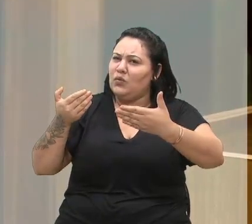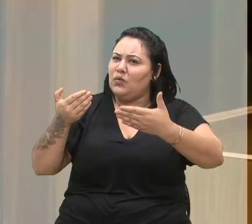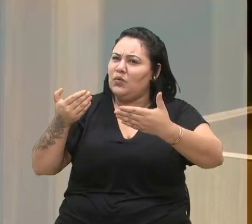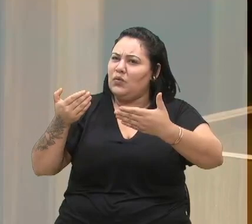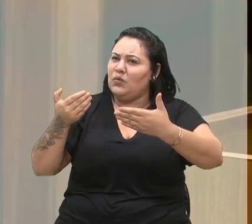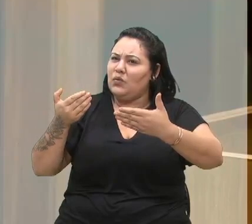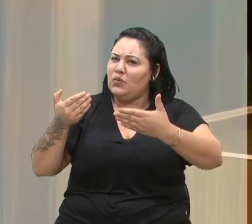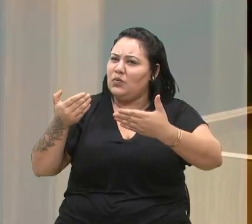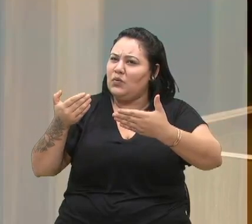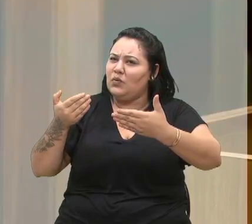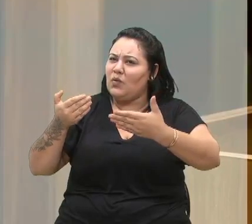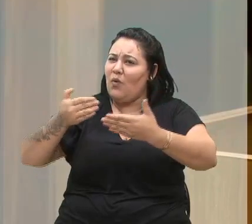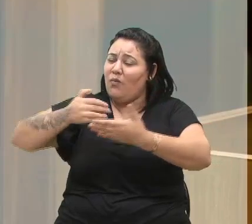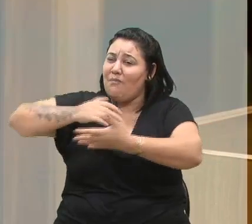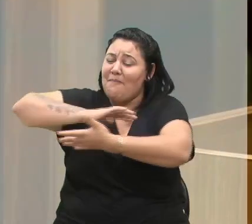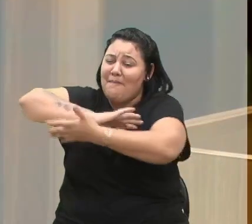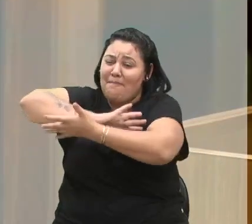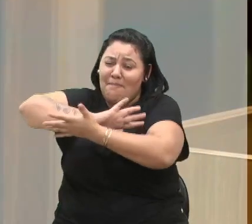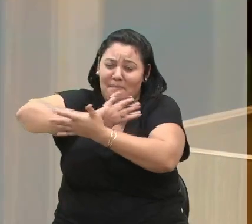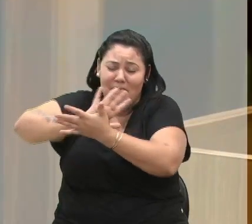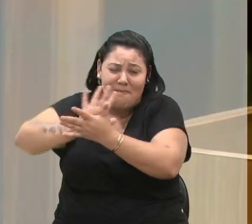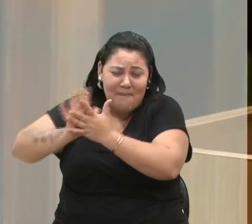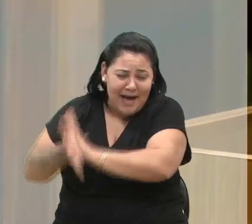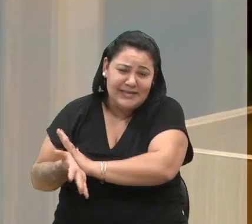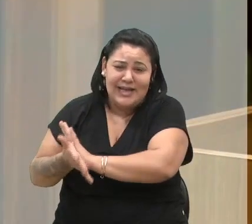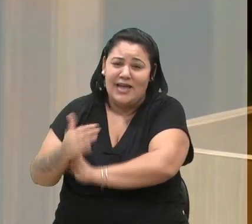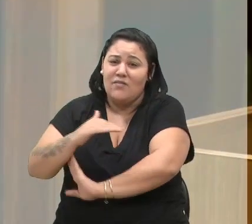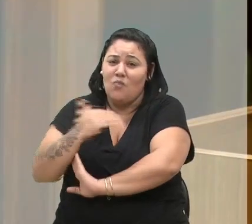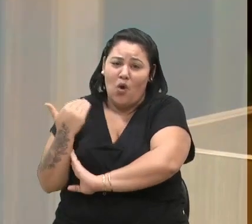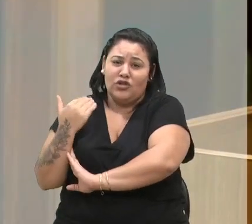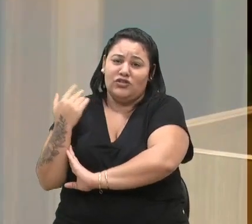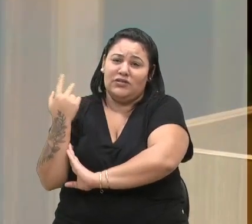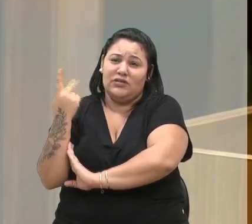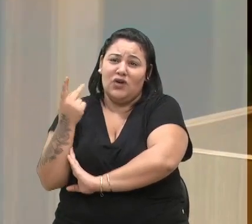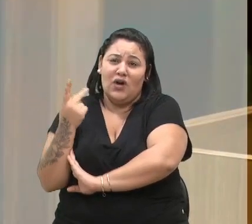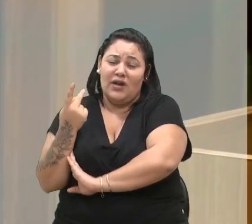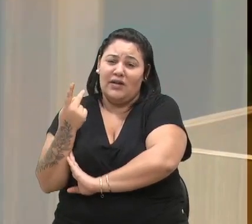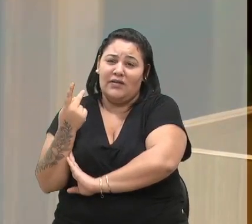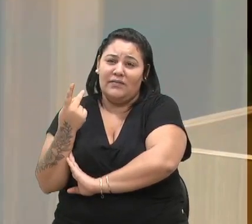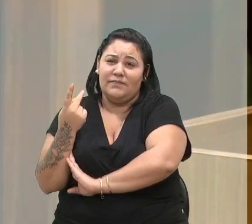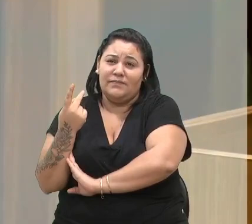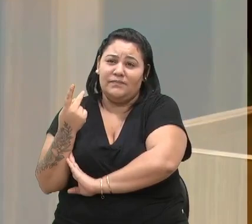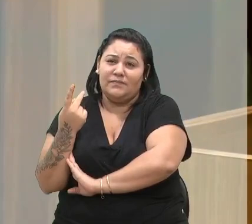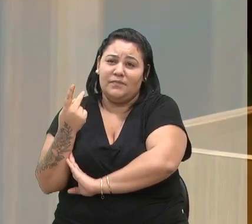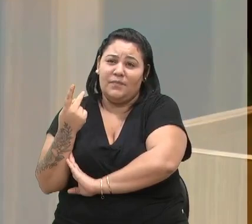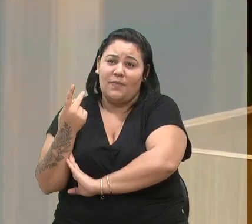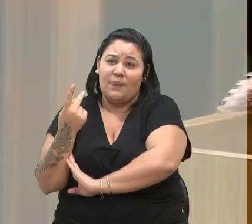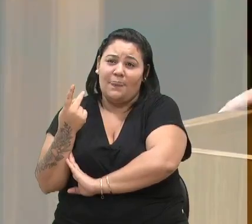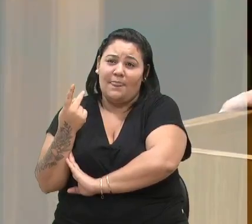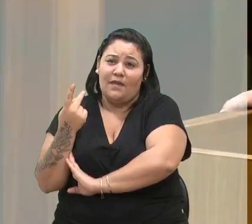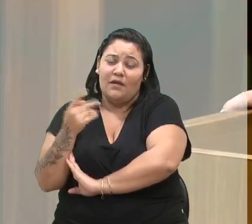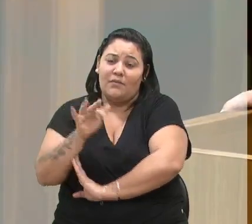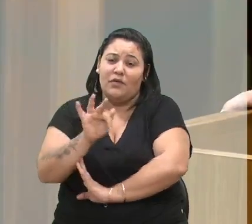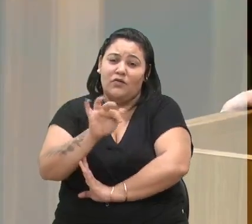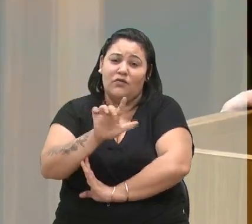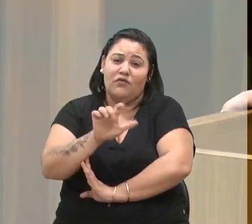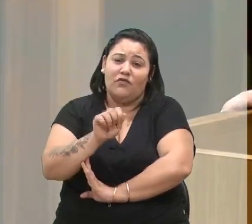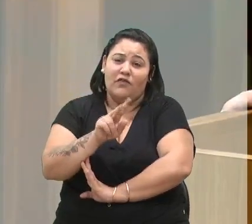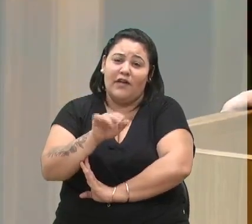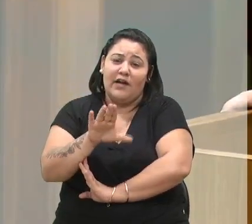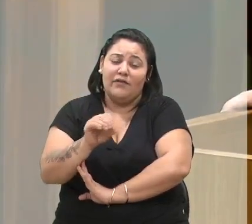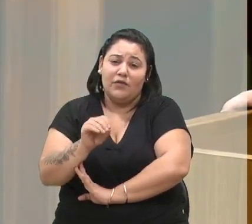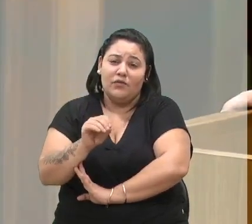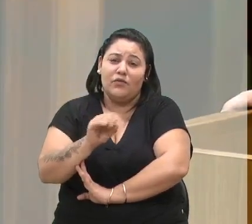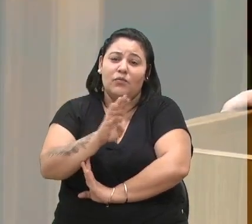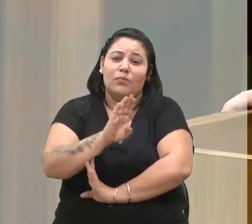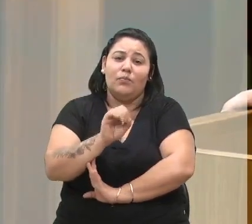história, que não foi feito só pelo Lula, né? Foi feito pelo Carlos Bolsonaro, pelo Flávio Bolsonaro, em setembro do ano